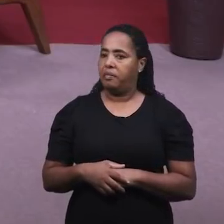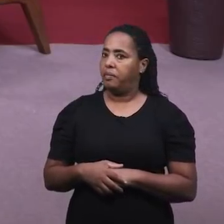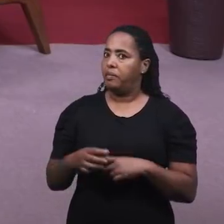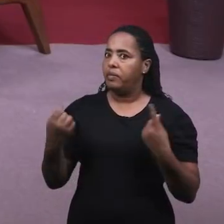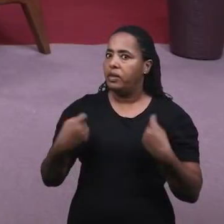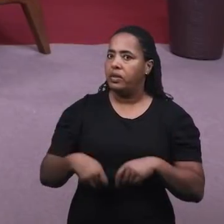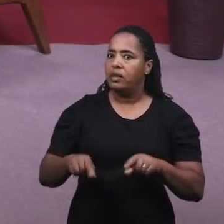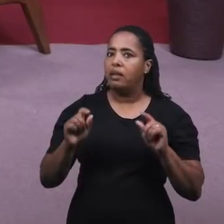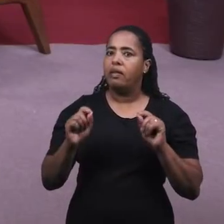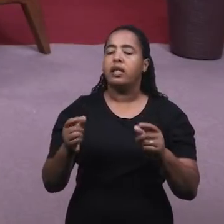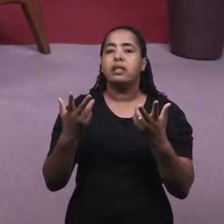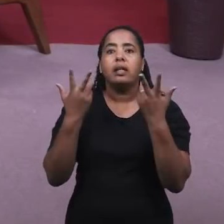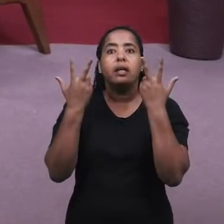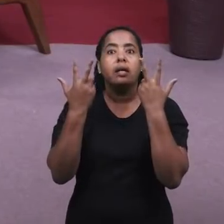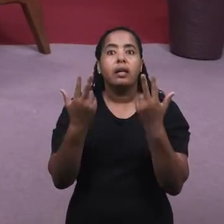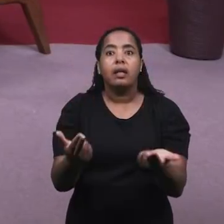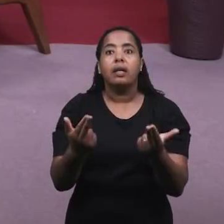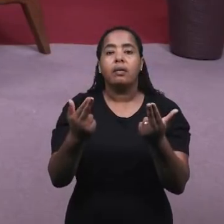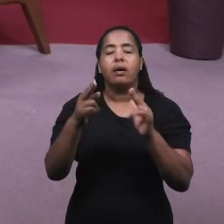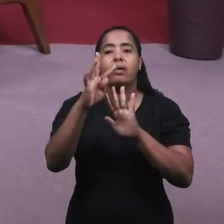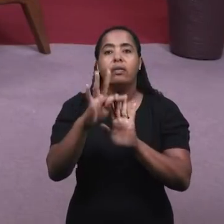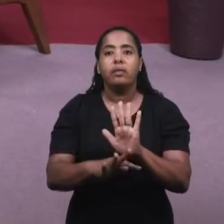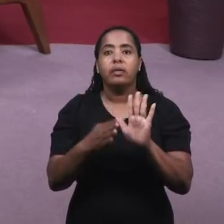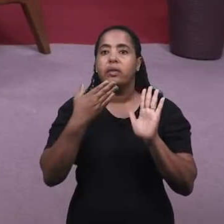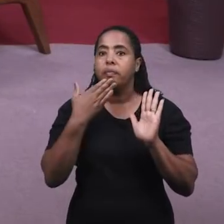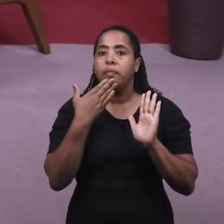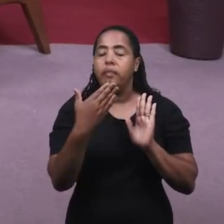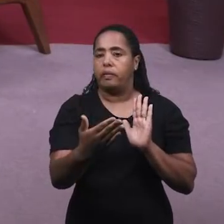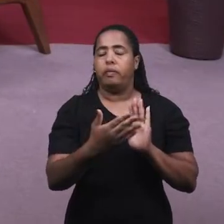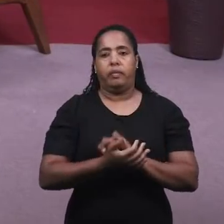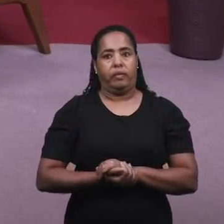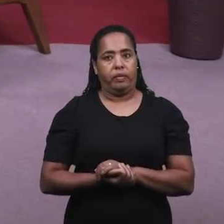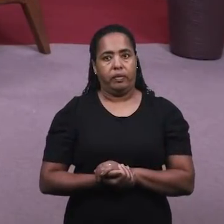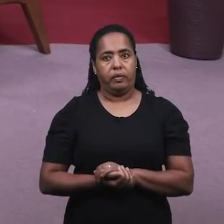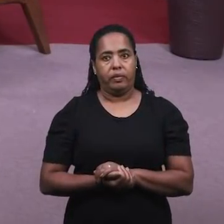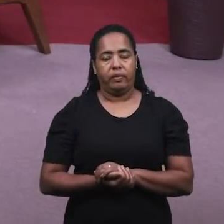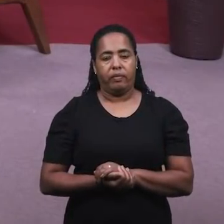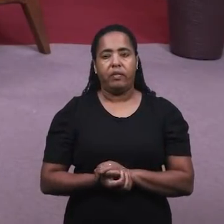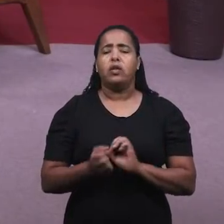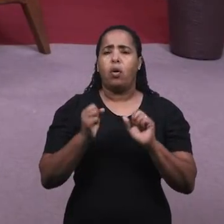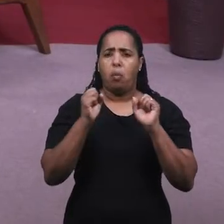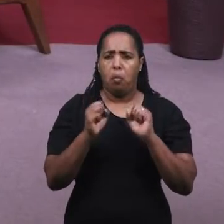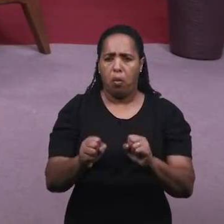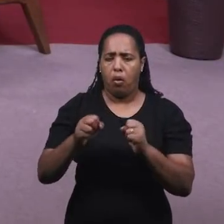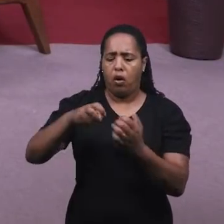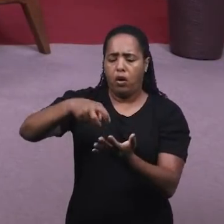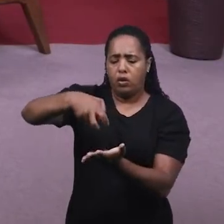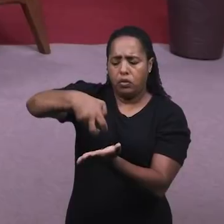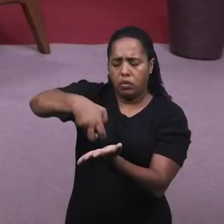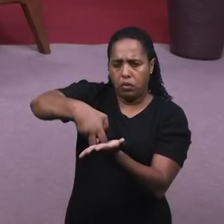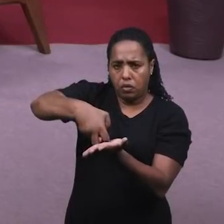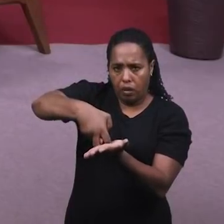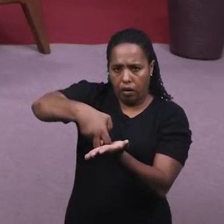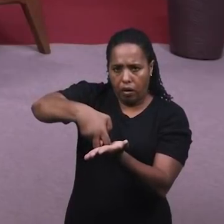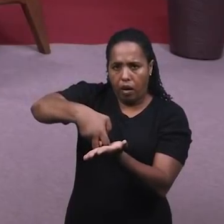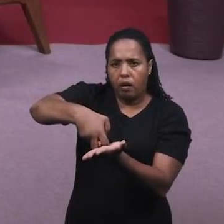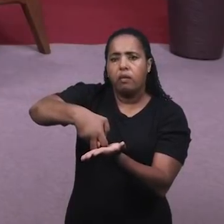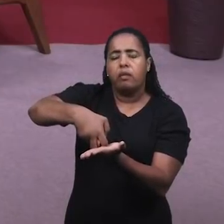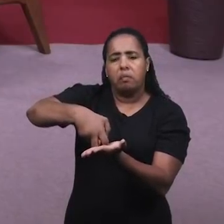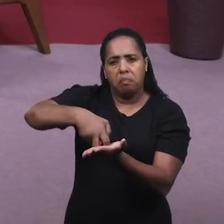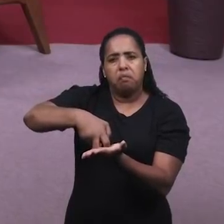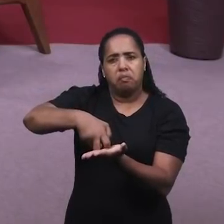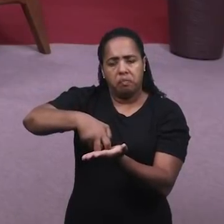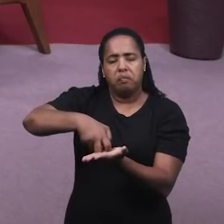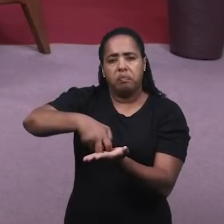fazer exatamente o que o texto está dizendo. Não é? Ele pode se ajoelhar onde ele estiver, Amém. entendeu?